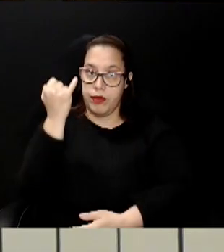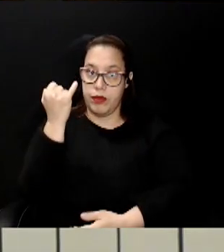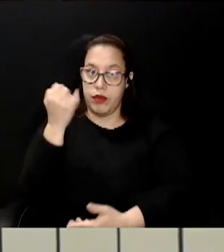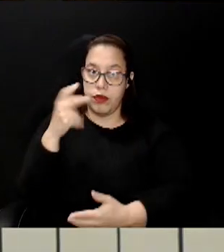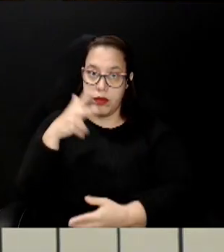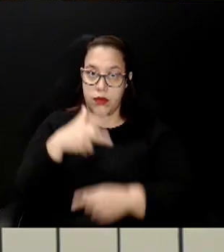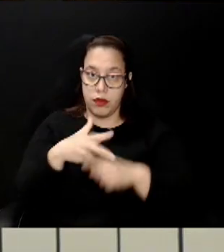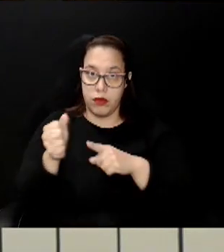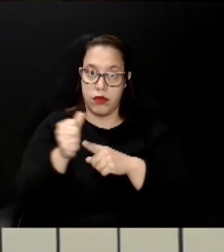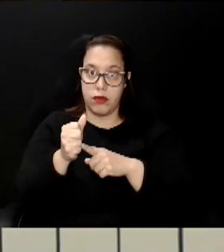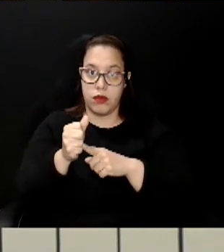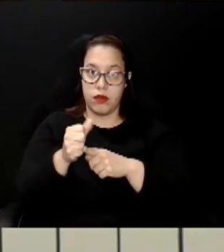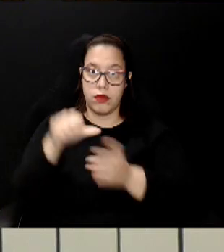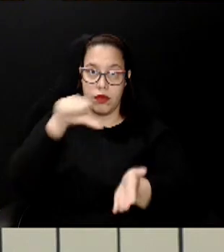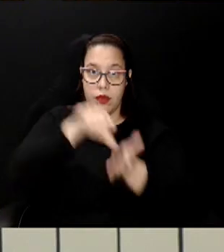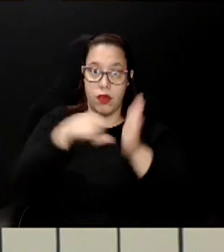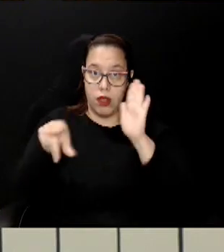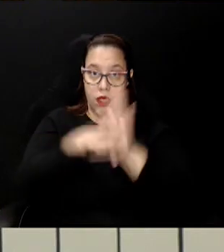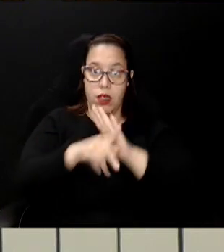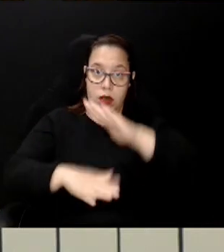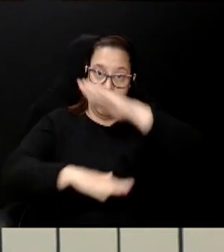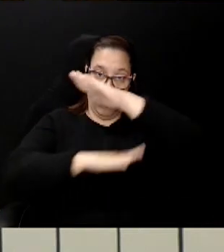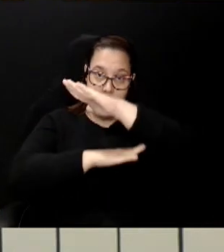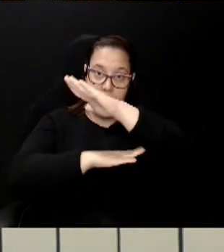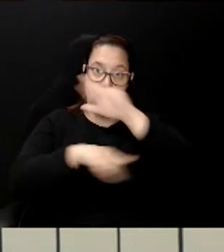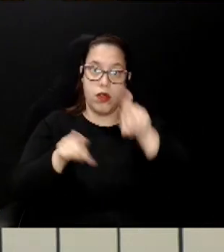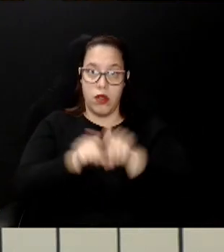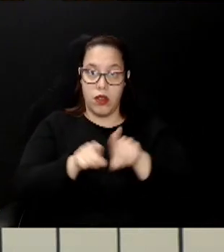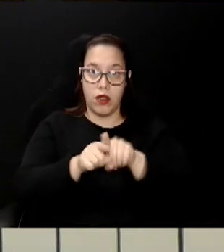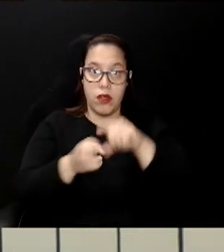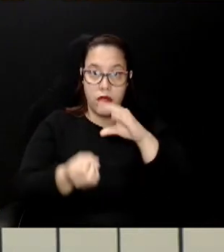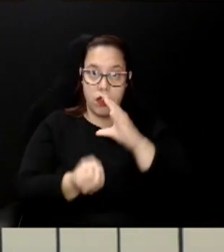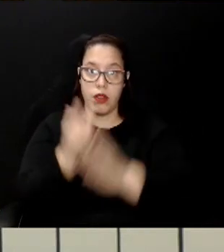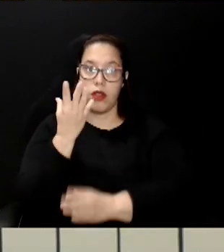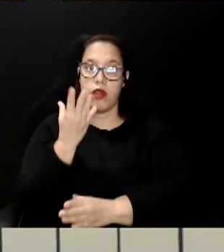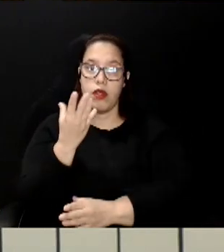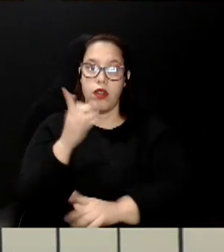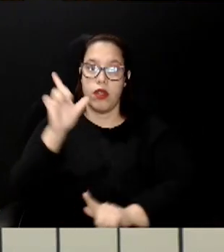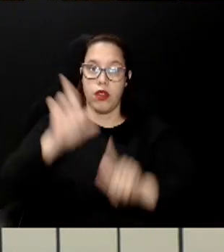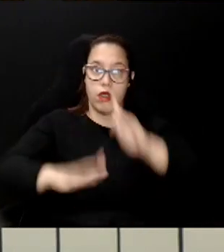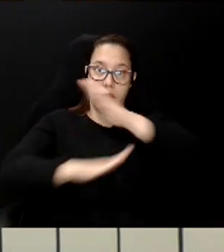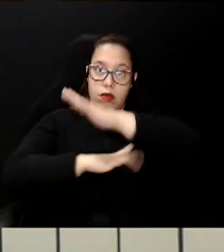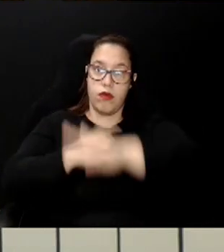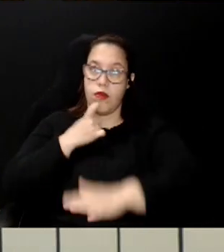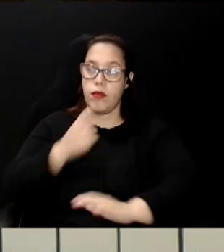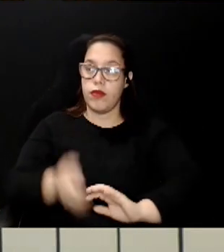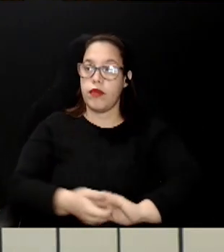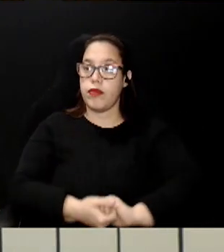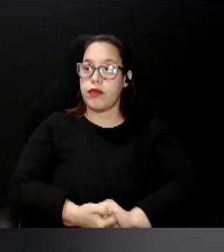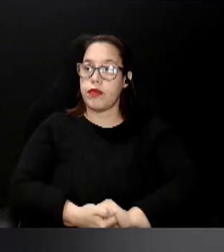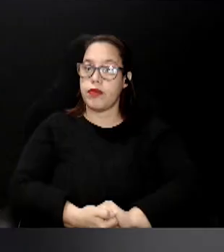sede da própria Câmara e também na criação da TV Câmara Campinas.